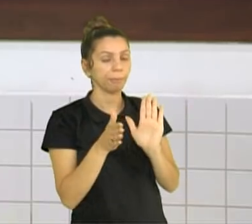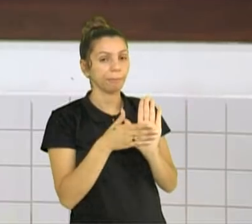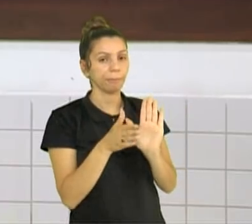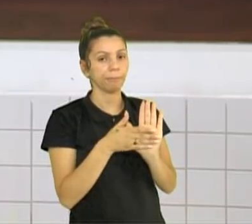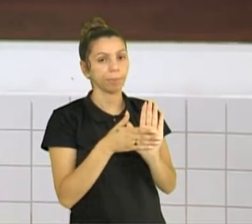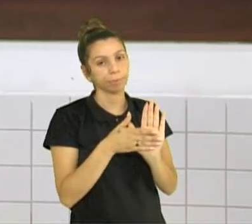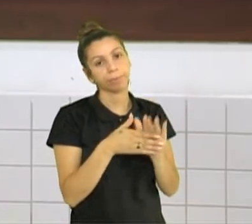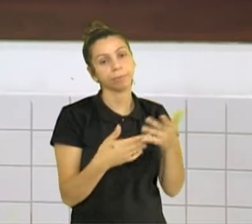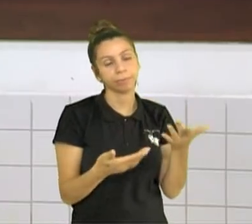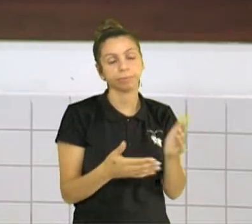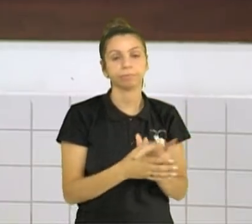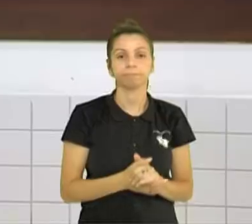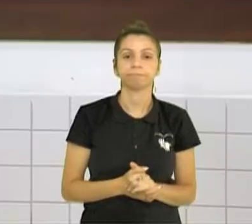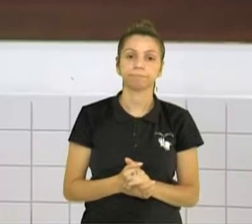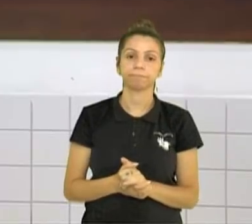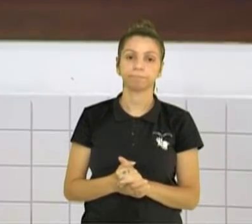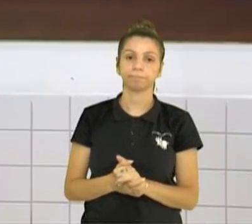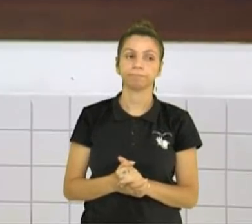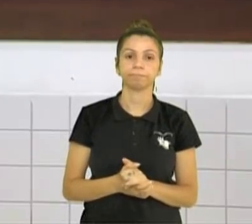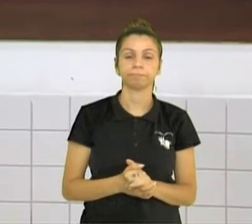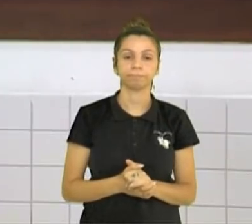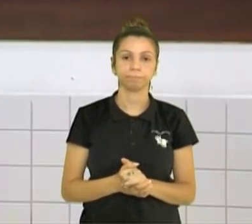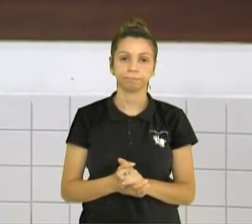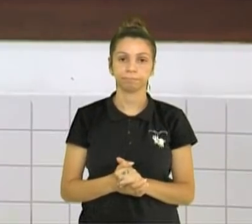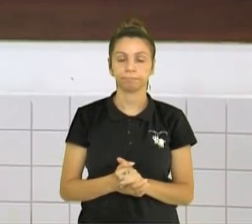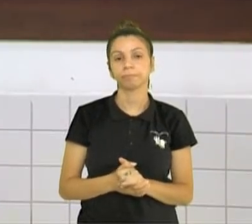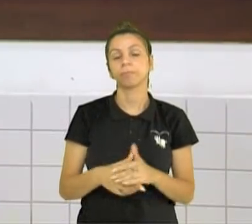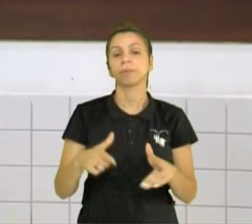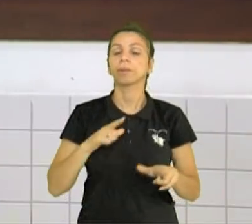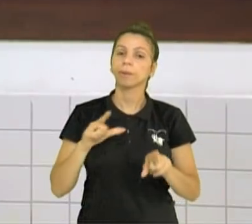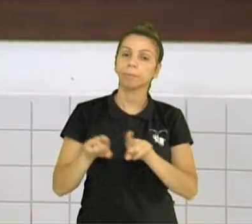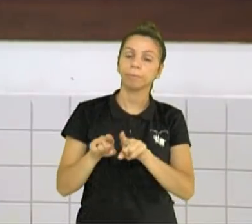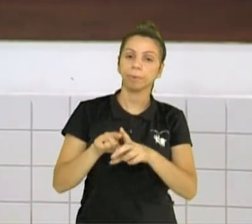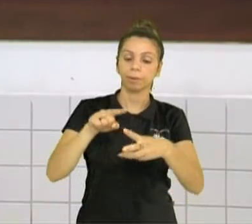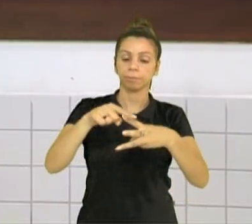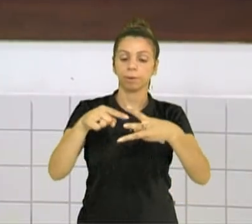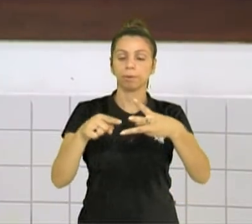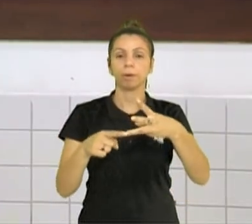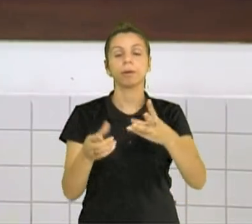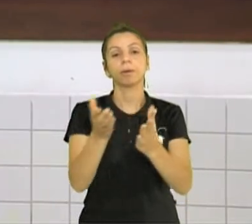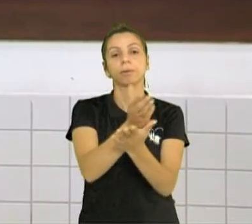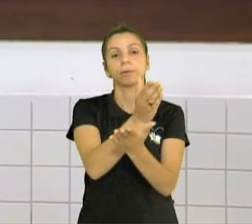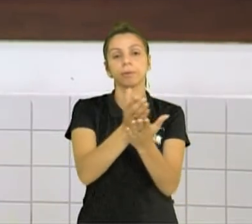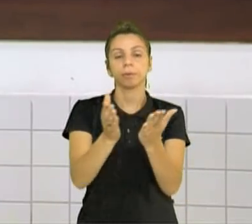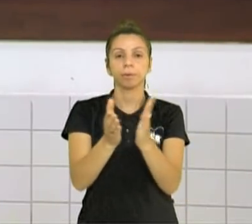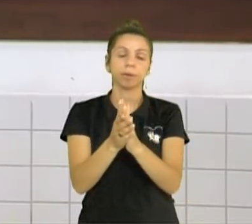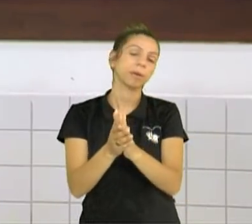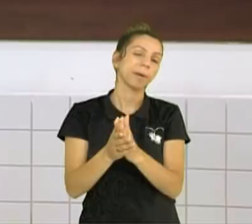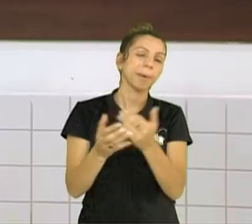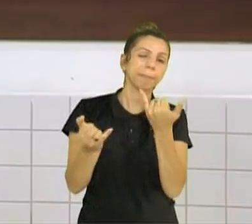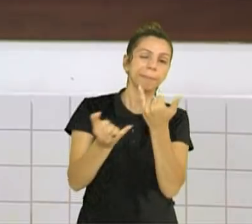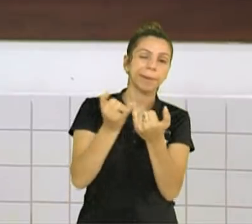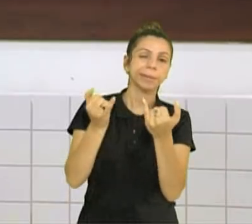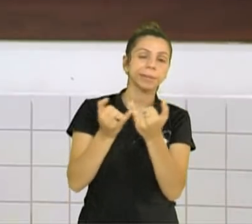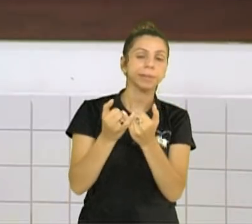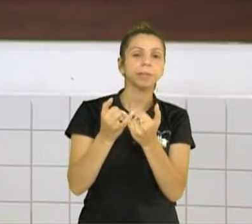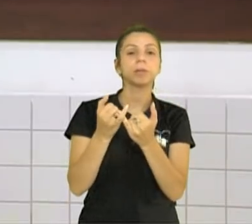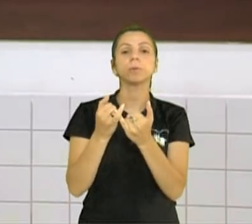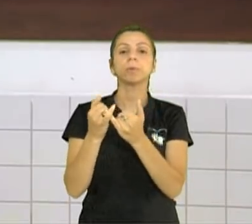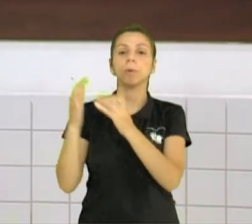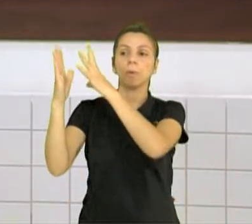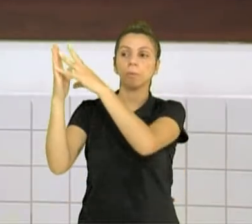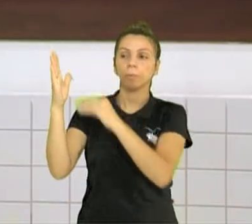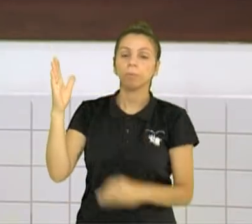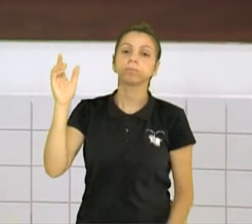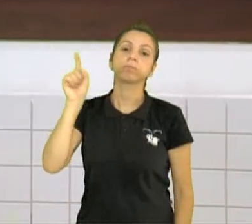mandou fazer desse jeito, a divisão entre legislativo, executivo e judiciário, naquele modelo norte-americano,